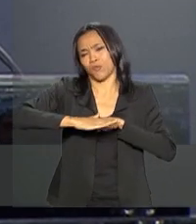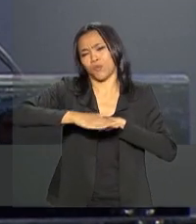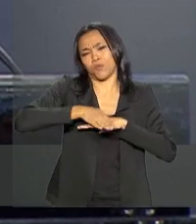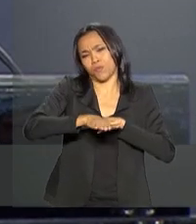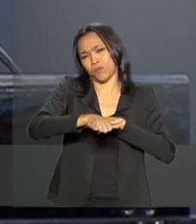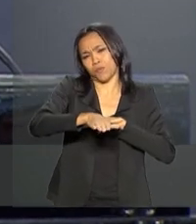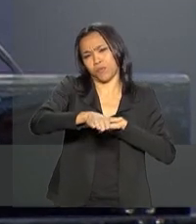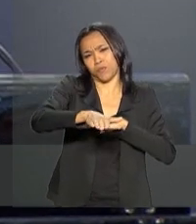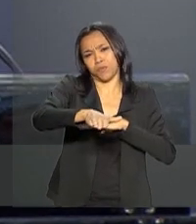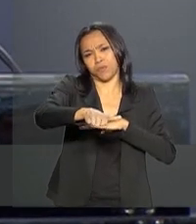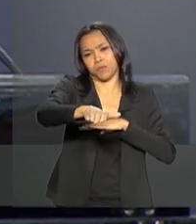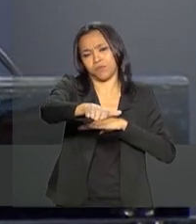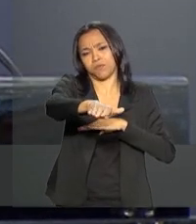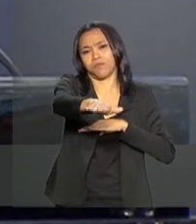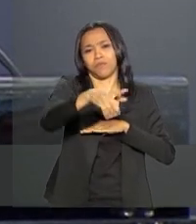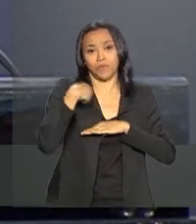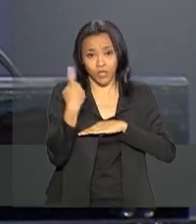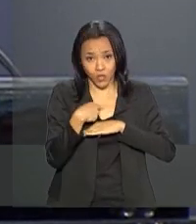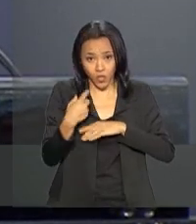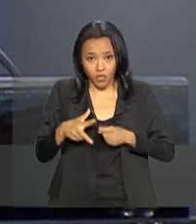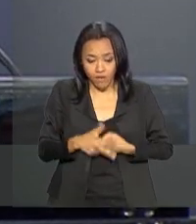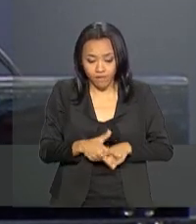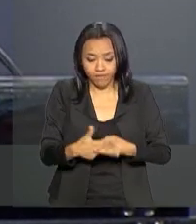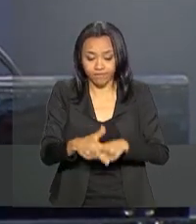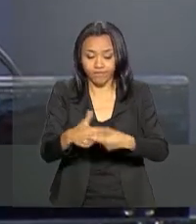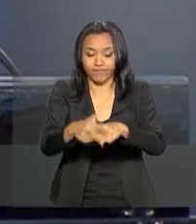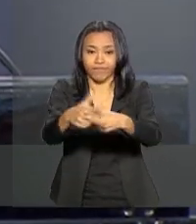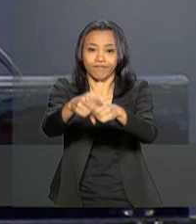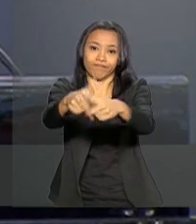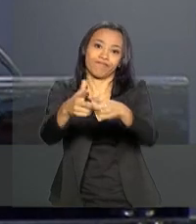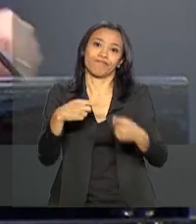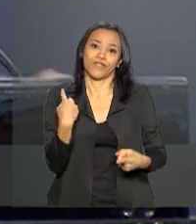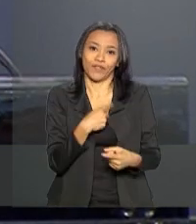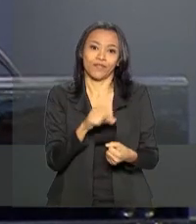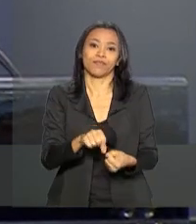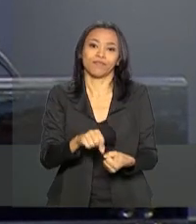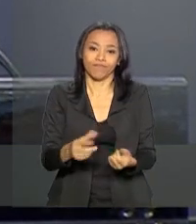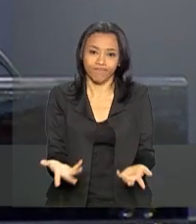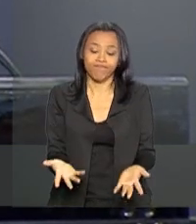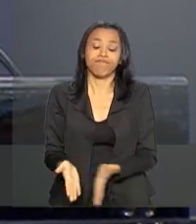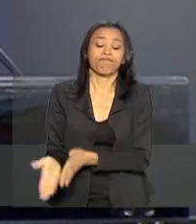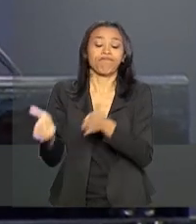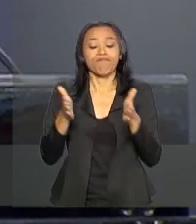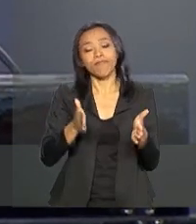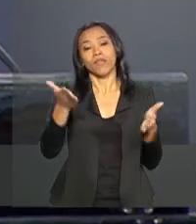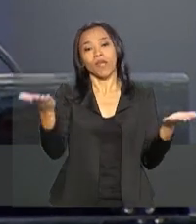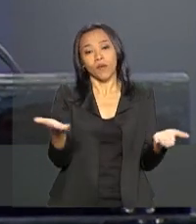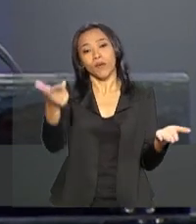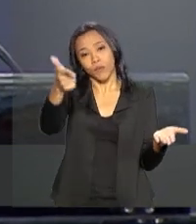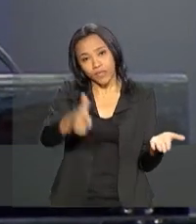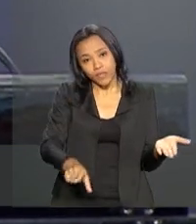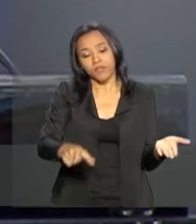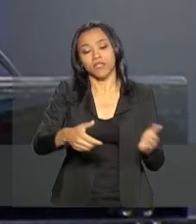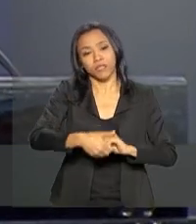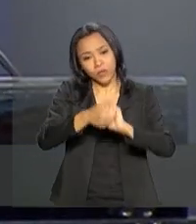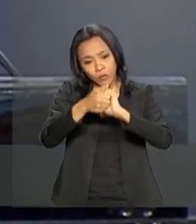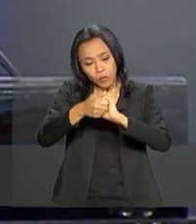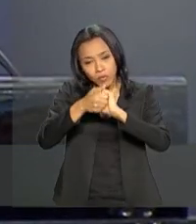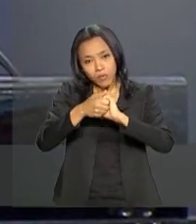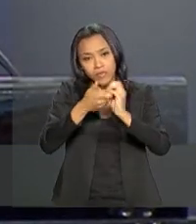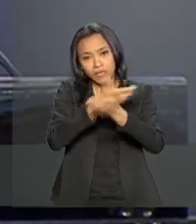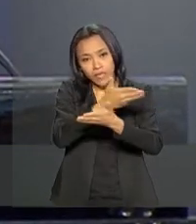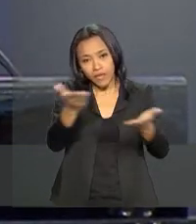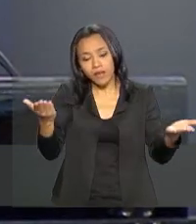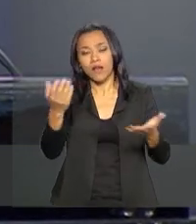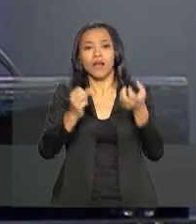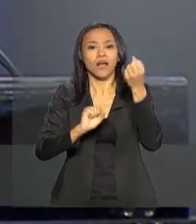fértil que nós abrimos. De modo que, neste momento, eu quero cumprimentar mais uma vez a indústria automotiva no país,